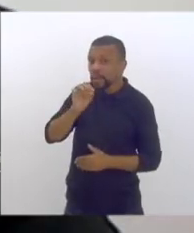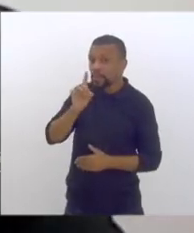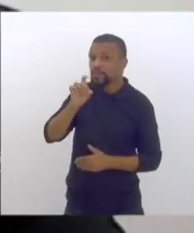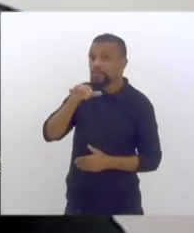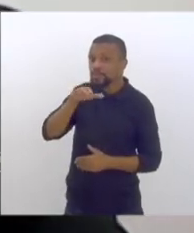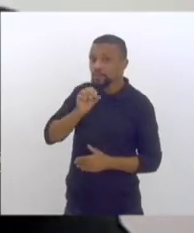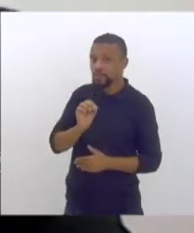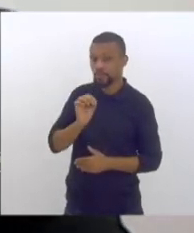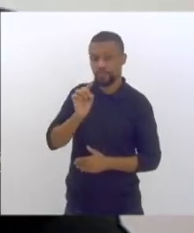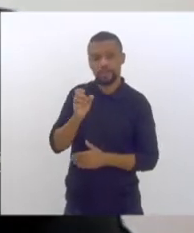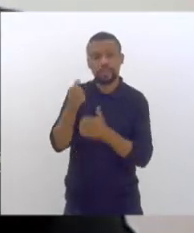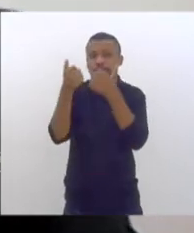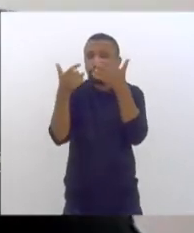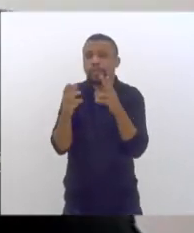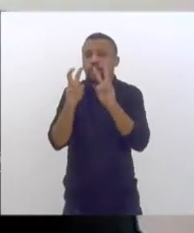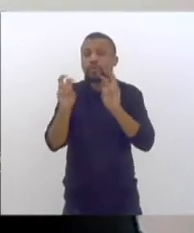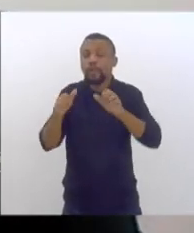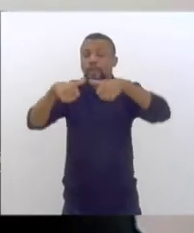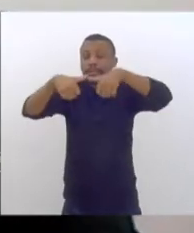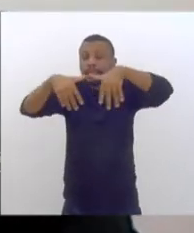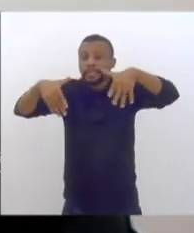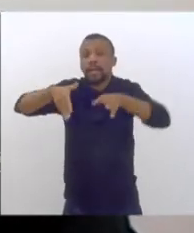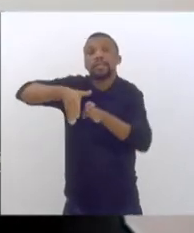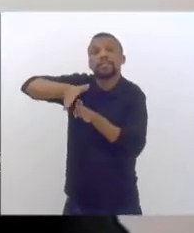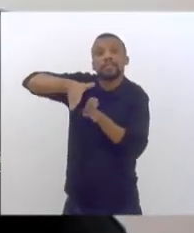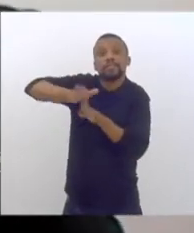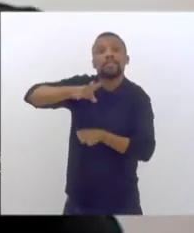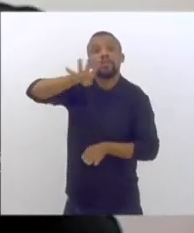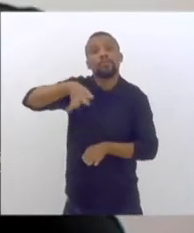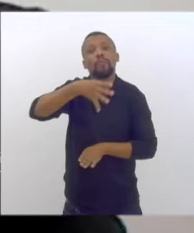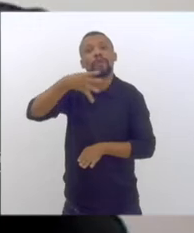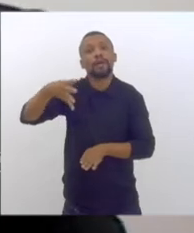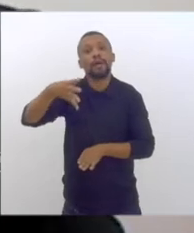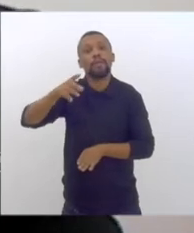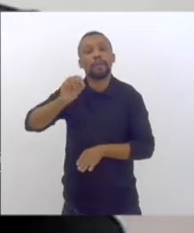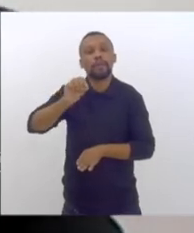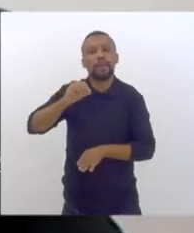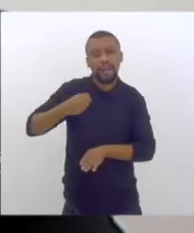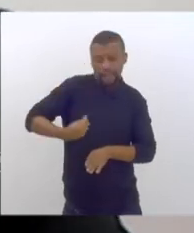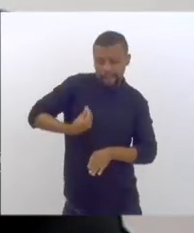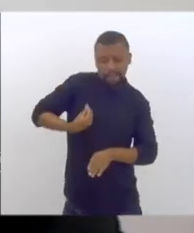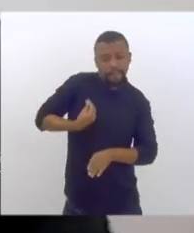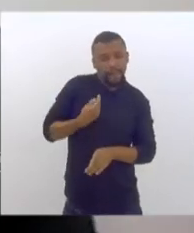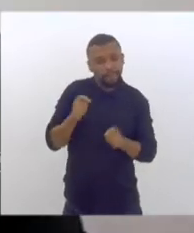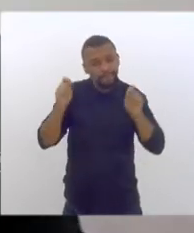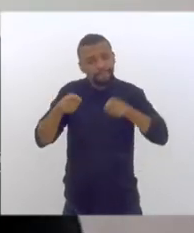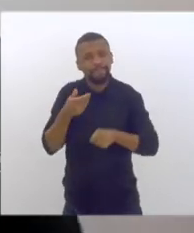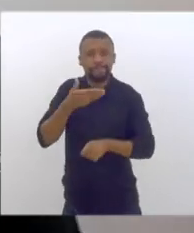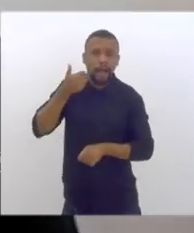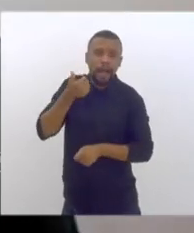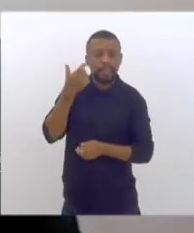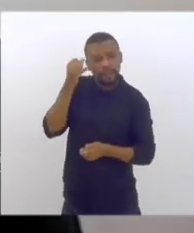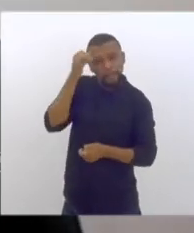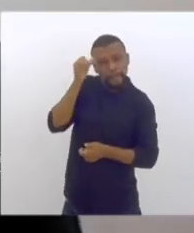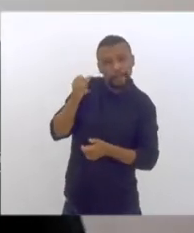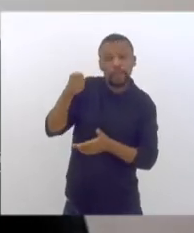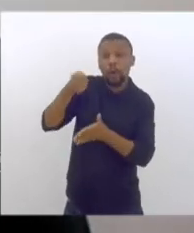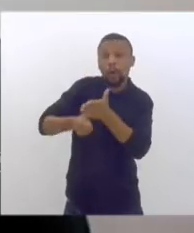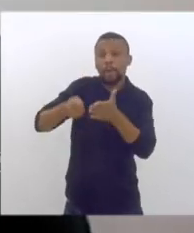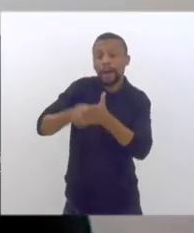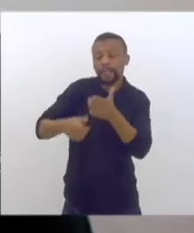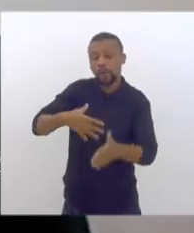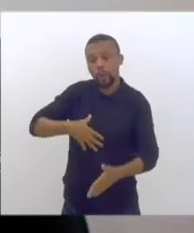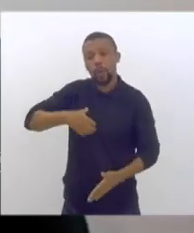que dispõe sobre diretrizes do programa A videira vale a pena de prevenção de combate ao suicídio